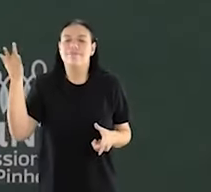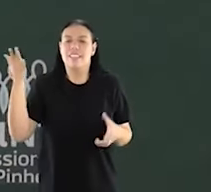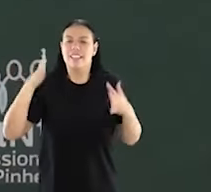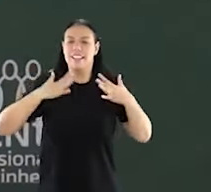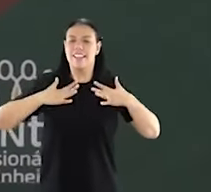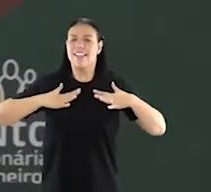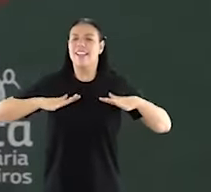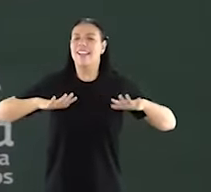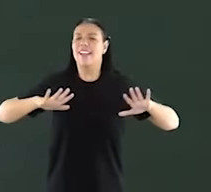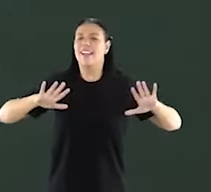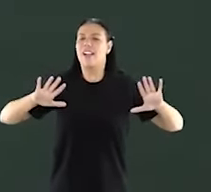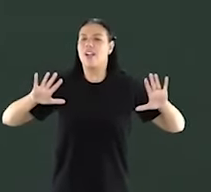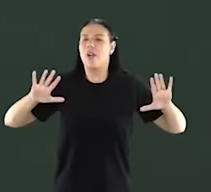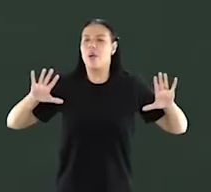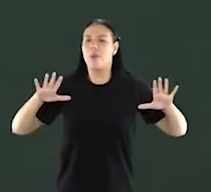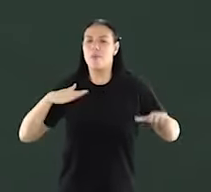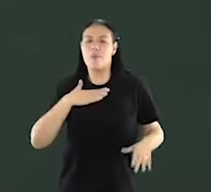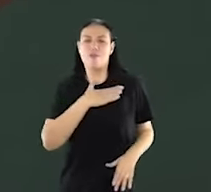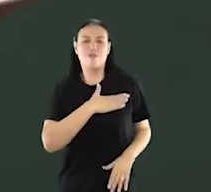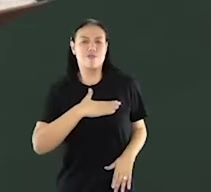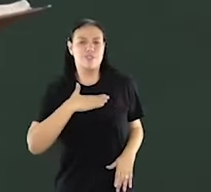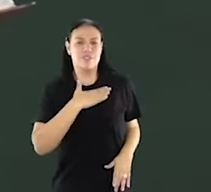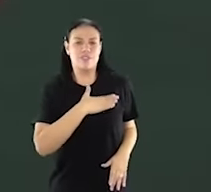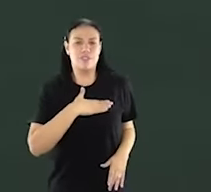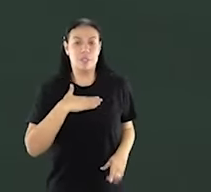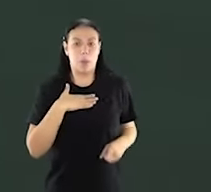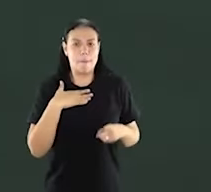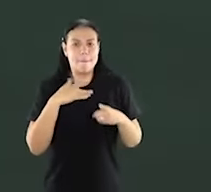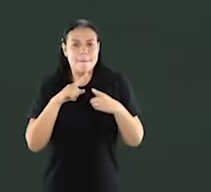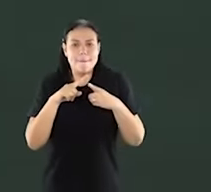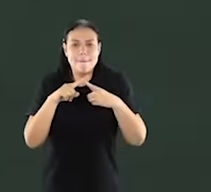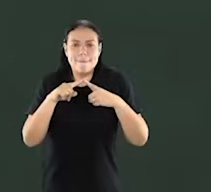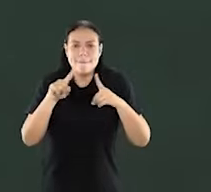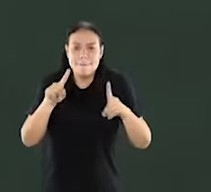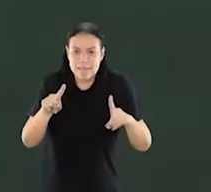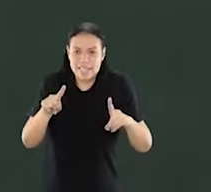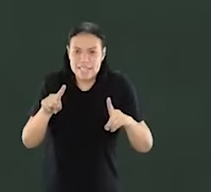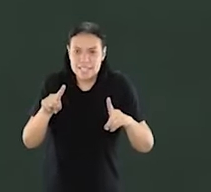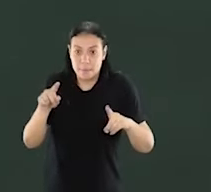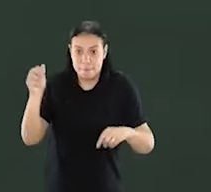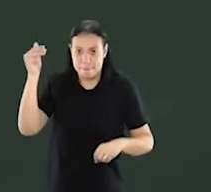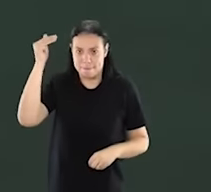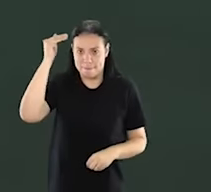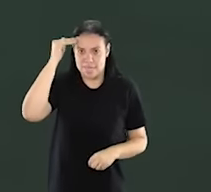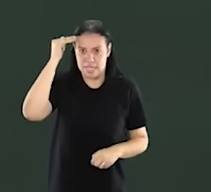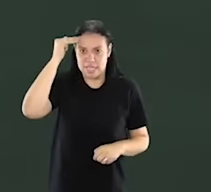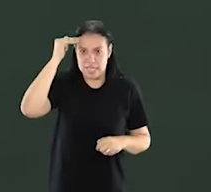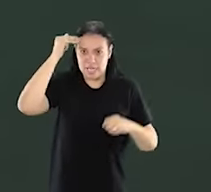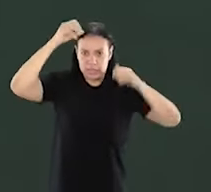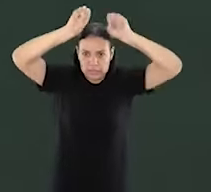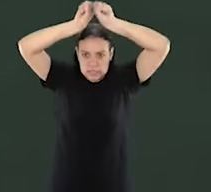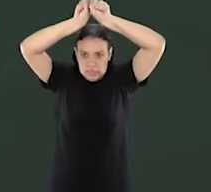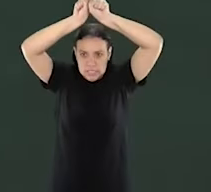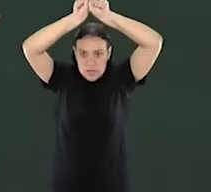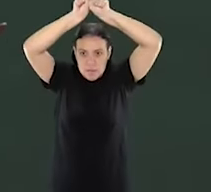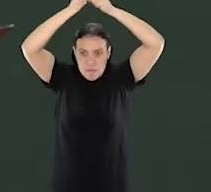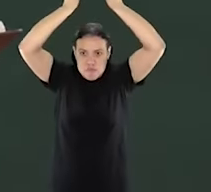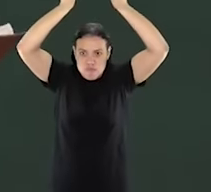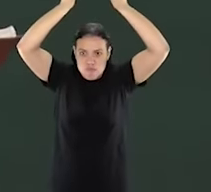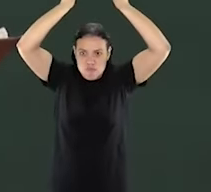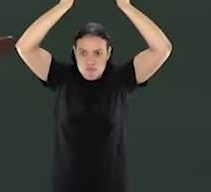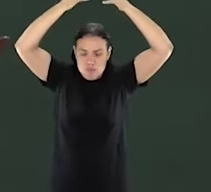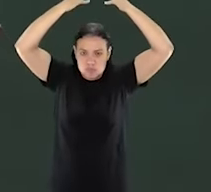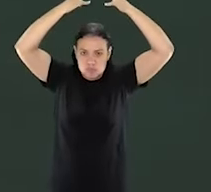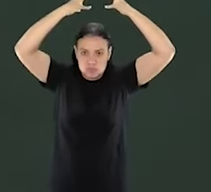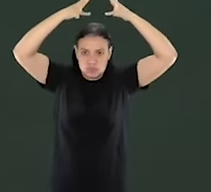aconchegante. Mas Maria tem o cuidado de quebrar o vaso. E ao quebrar o vaso, ela está dizendo o seguinte: